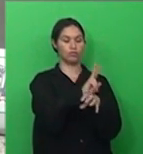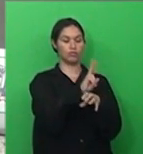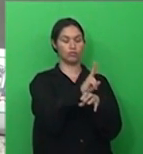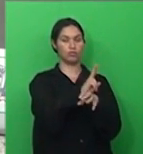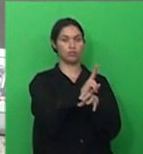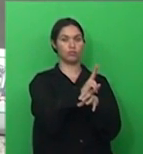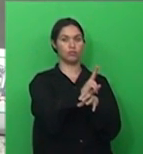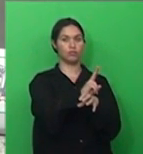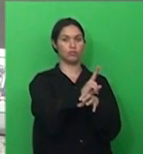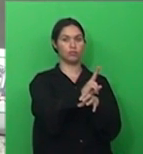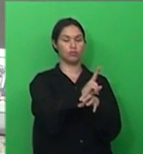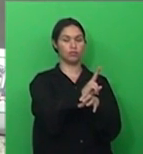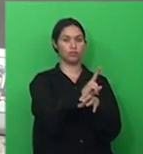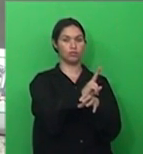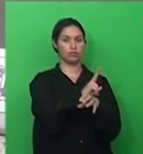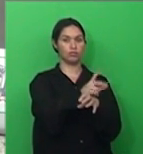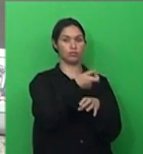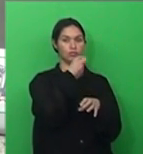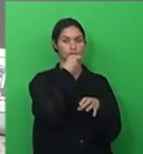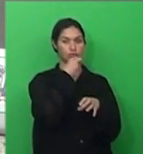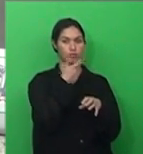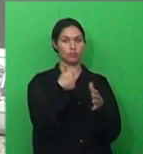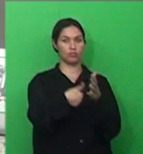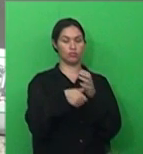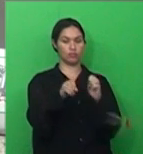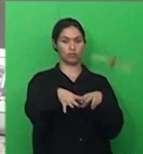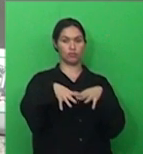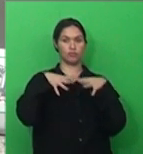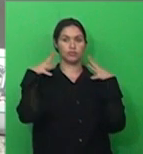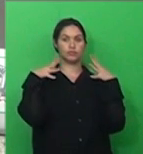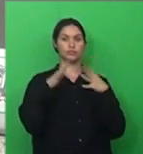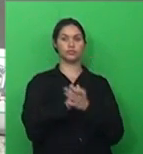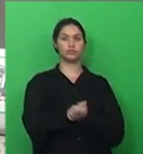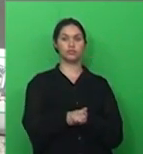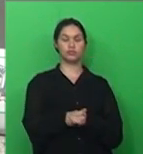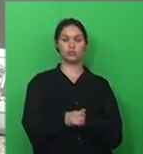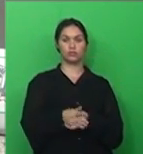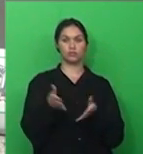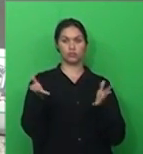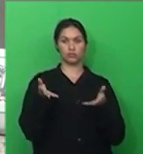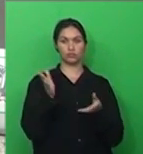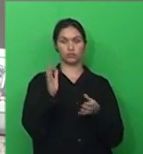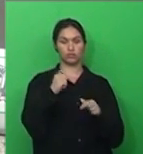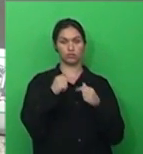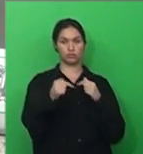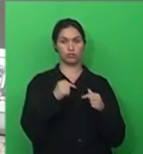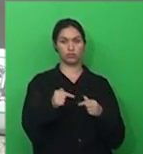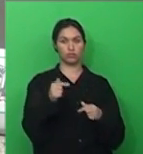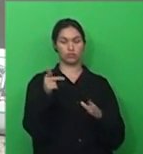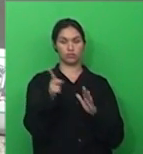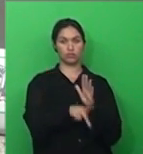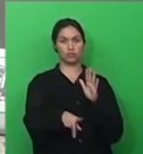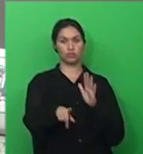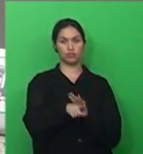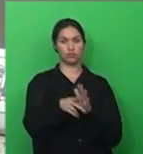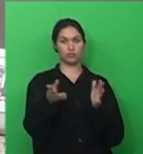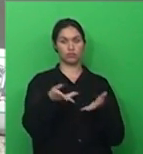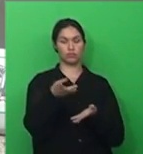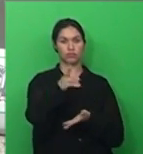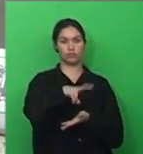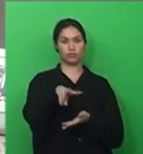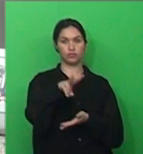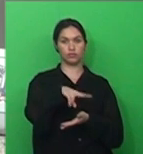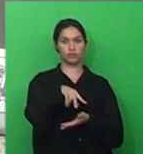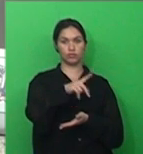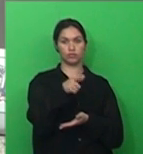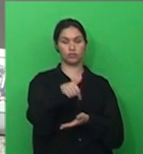Fiscalização. A Comissão de Fiscalização opinou pela aprovação e encaminhou a deliberação do plenário. Está em discussão o projeto. Com a palavra o autor do